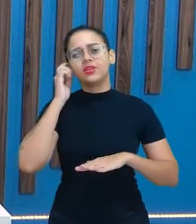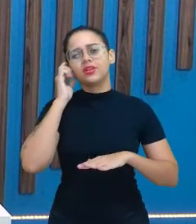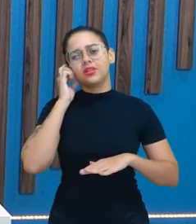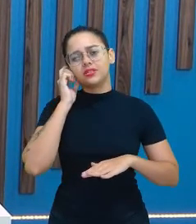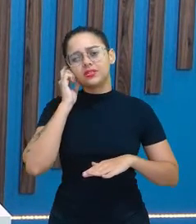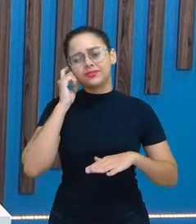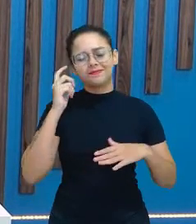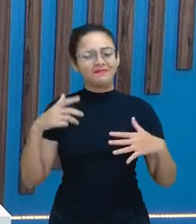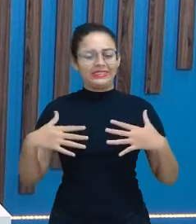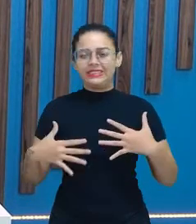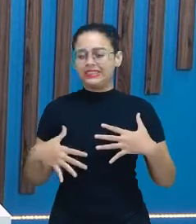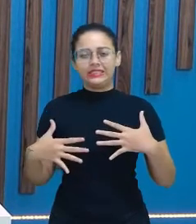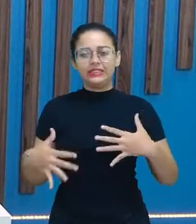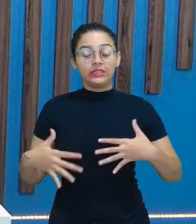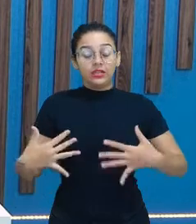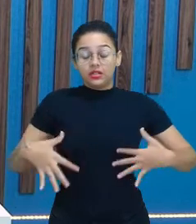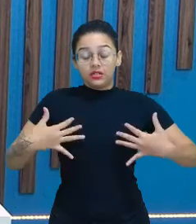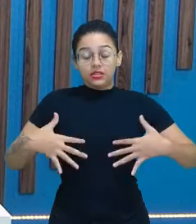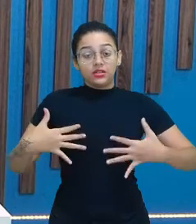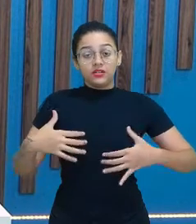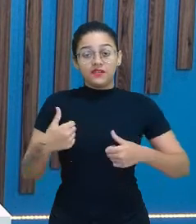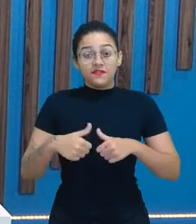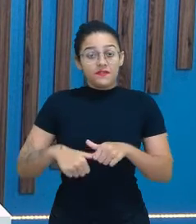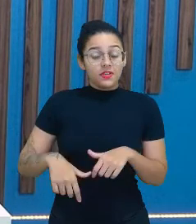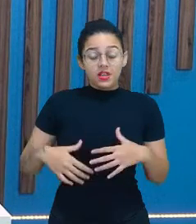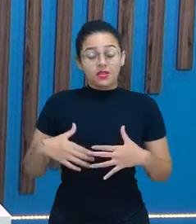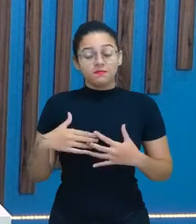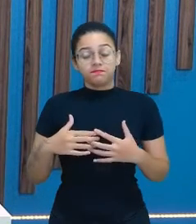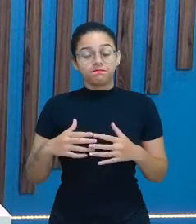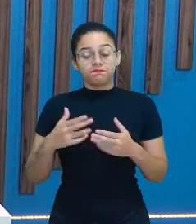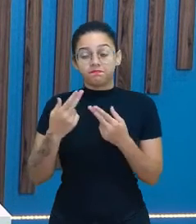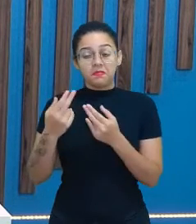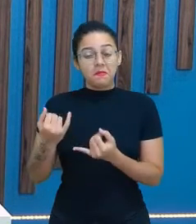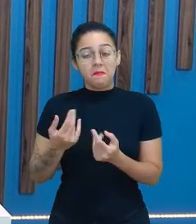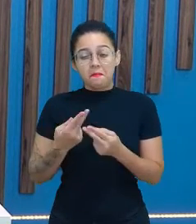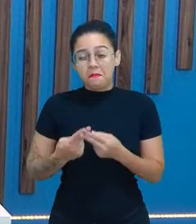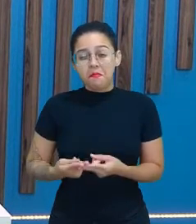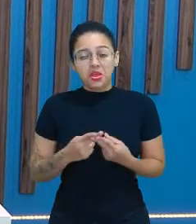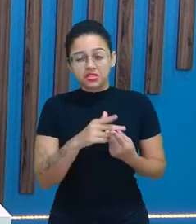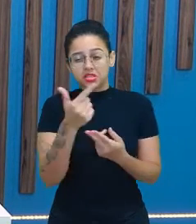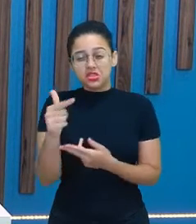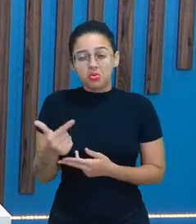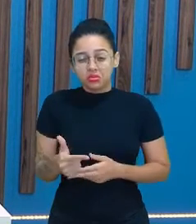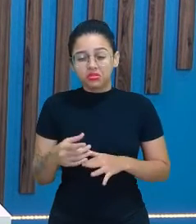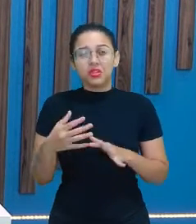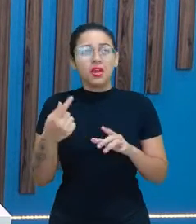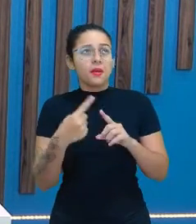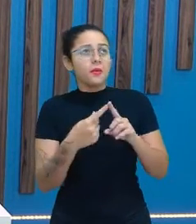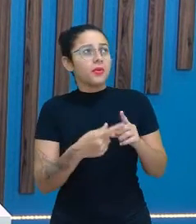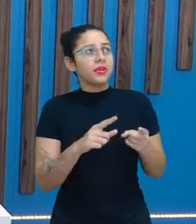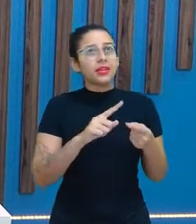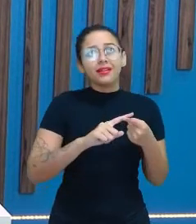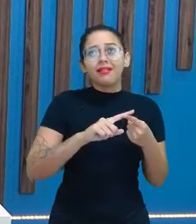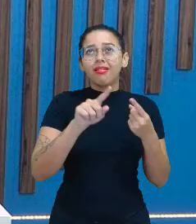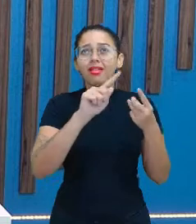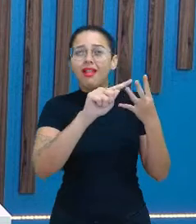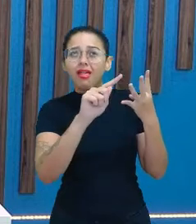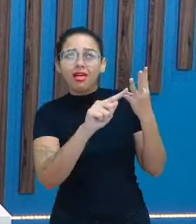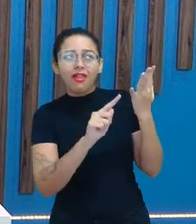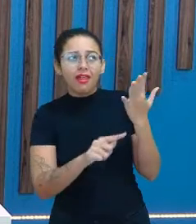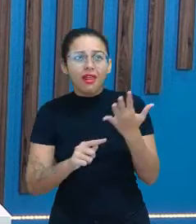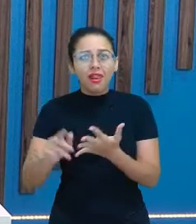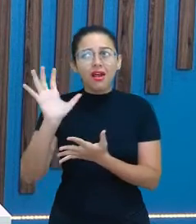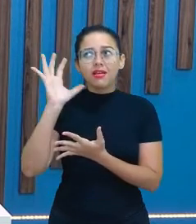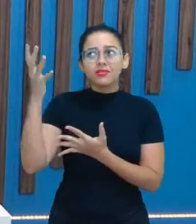se agitando né ficando naquela impaciência do nosso dia a dia porque eu tenho que resolver isso tem que fazer aquilo